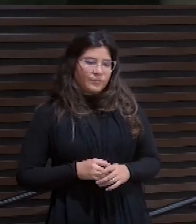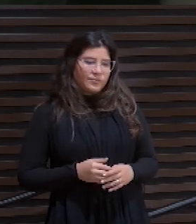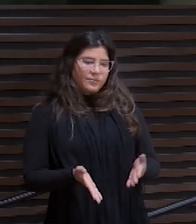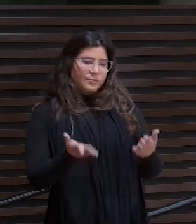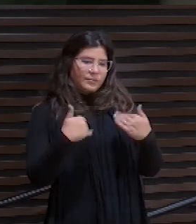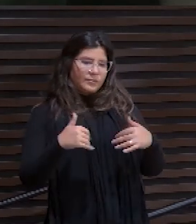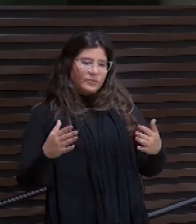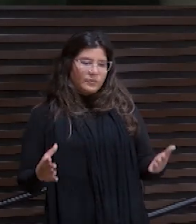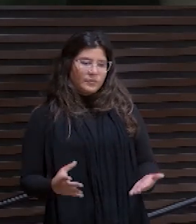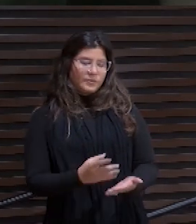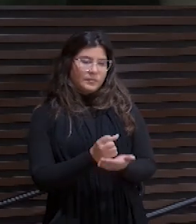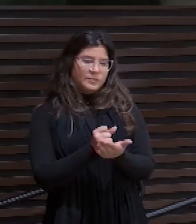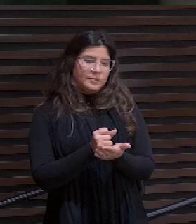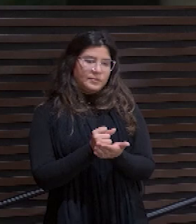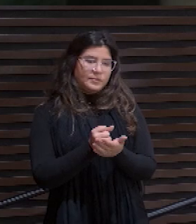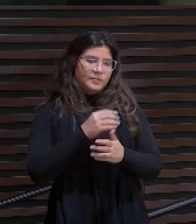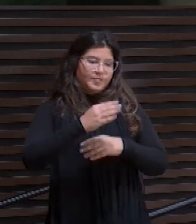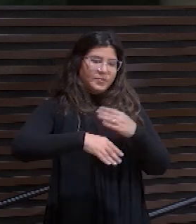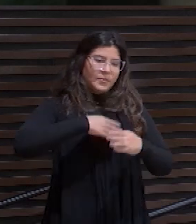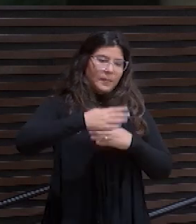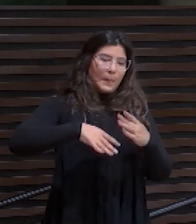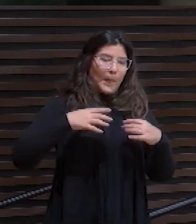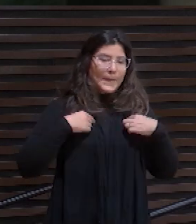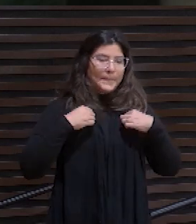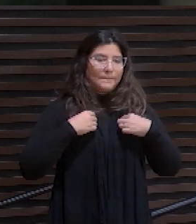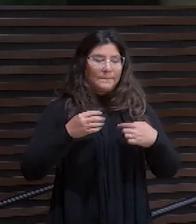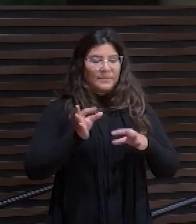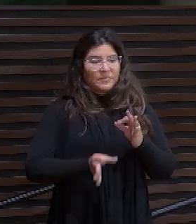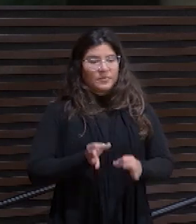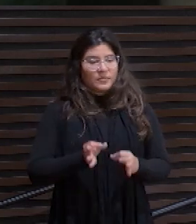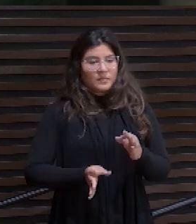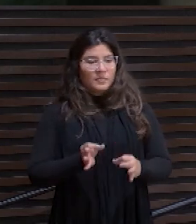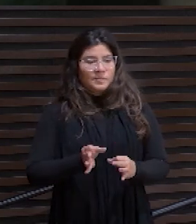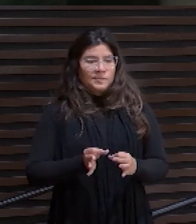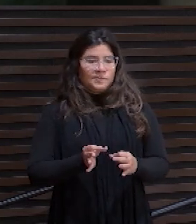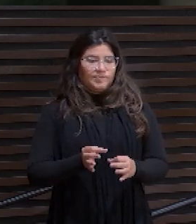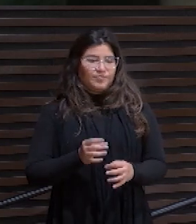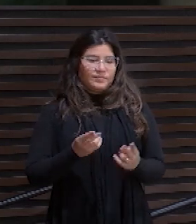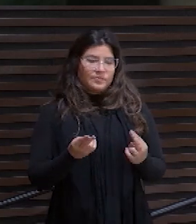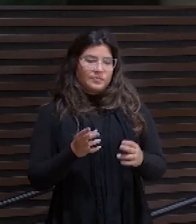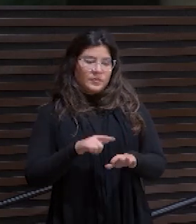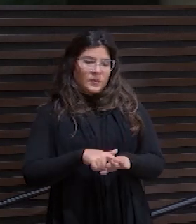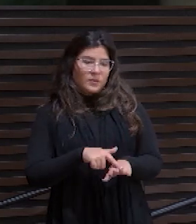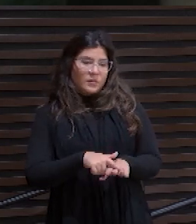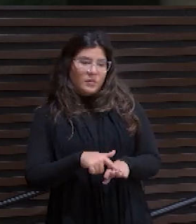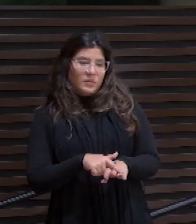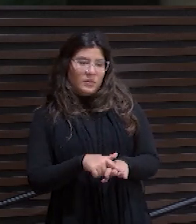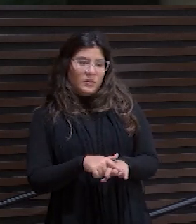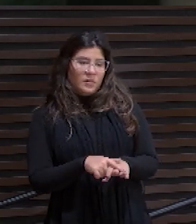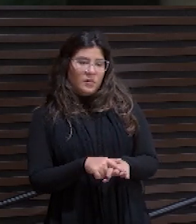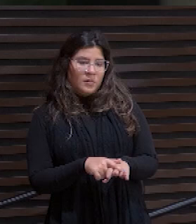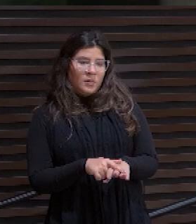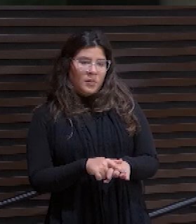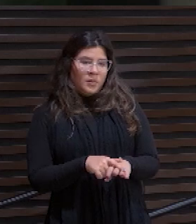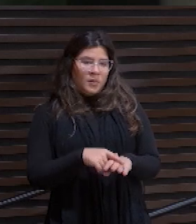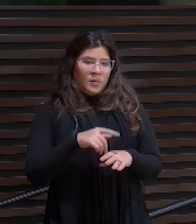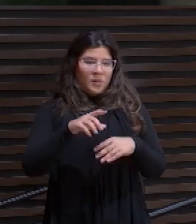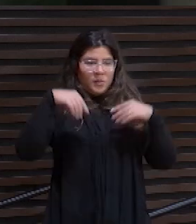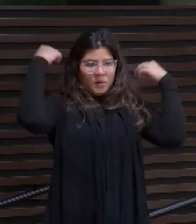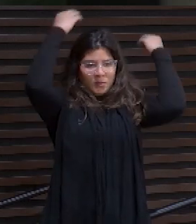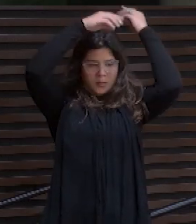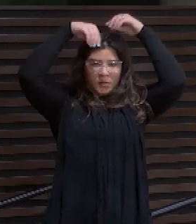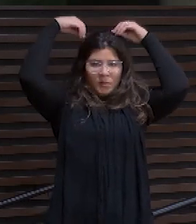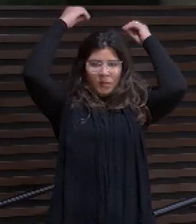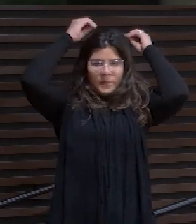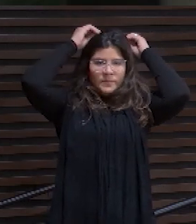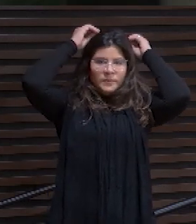me envolveu com um manto de justiça, como noivo que se adorna de turbante, como noiva que se